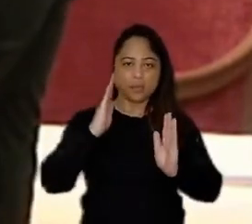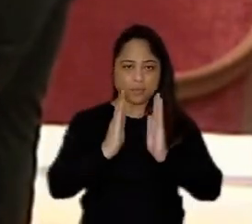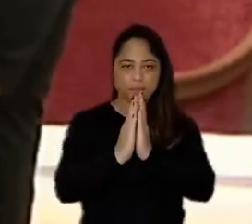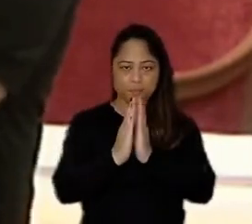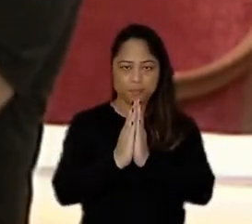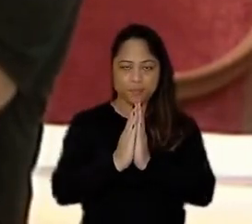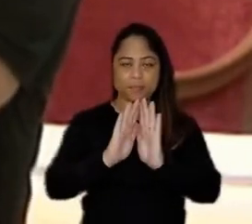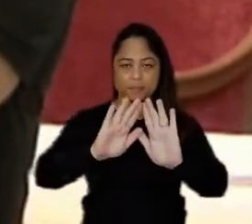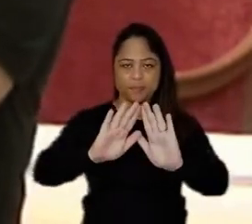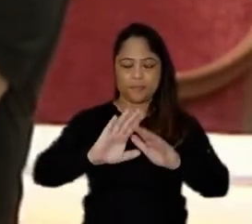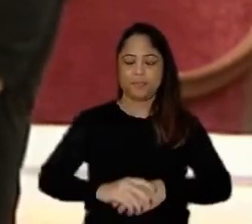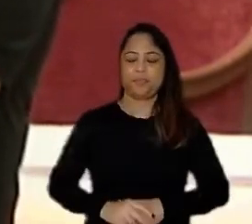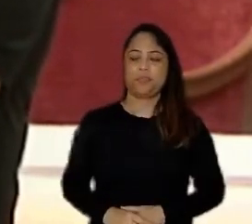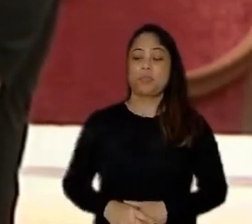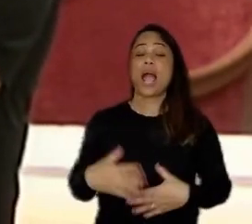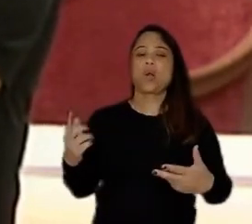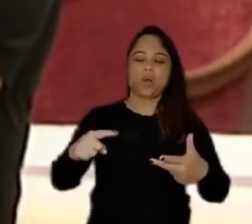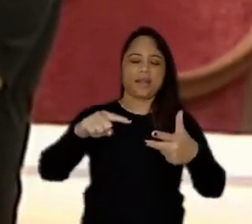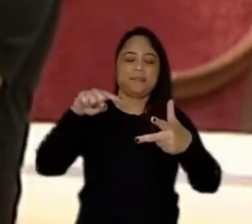Terceira e última filha